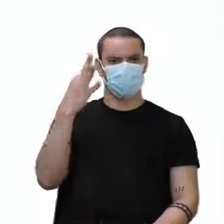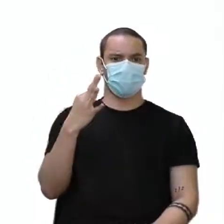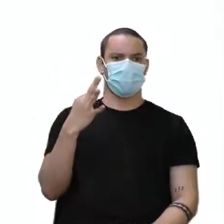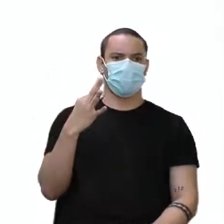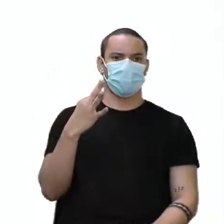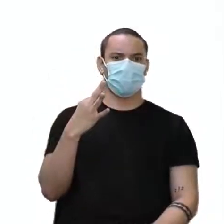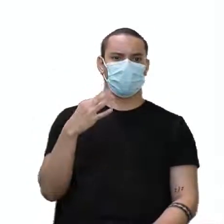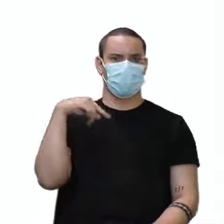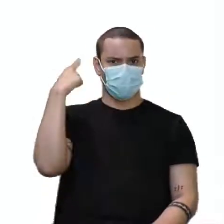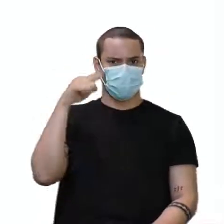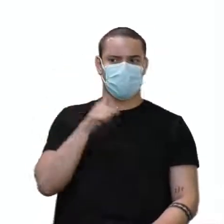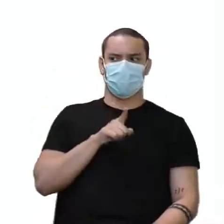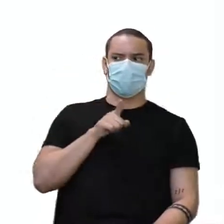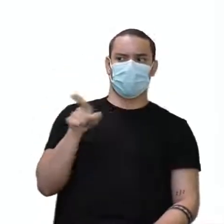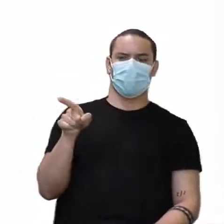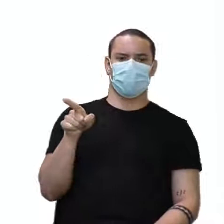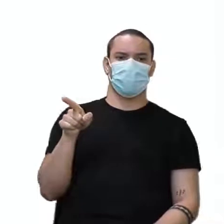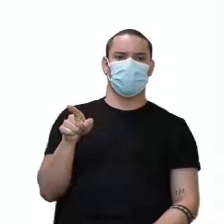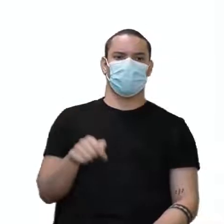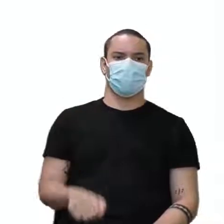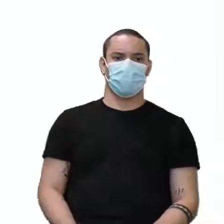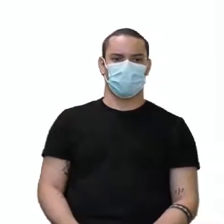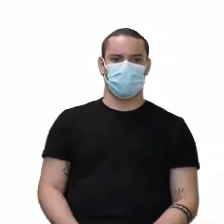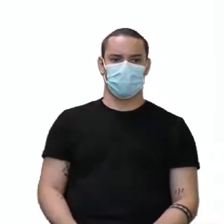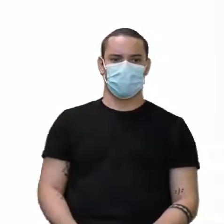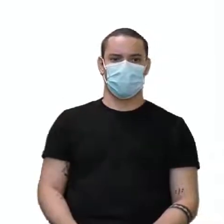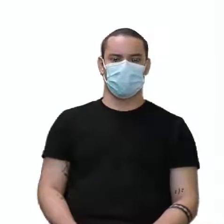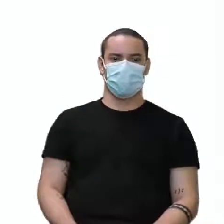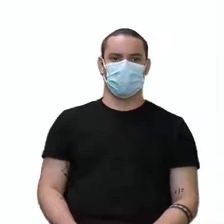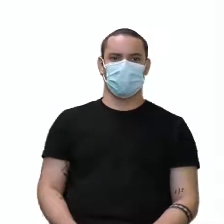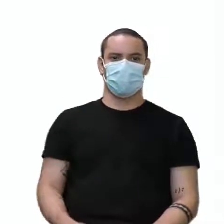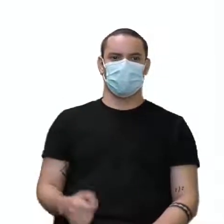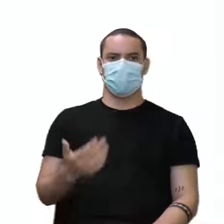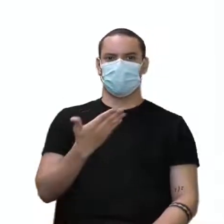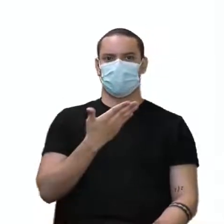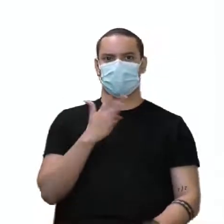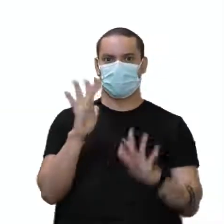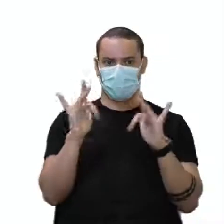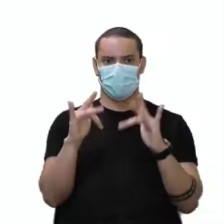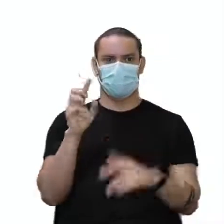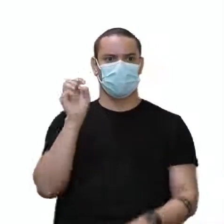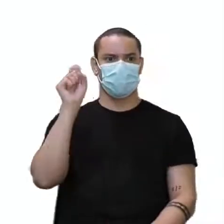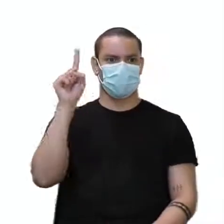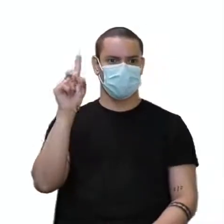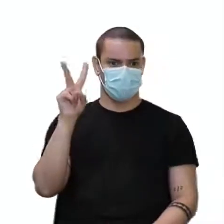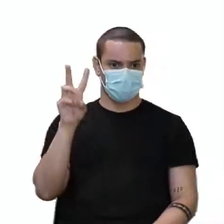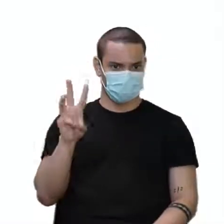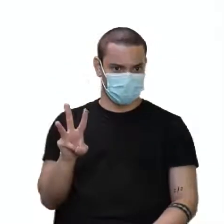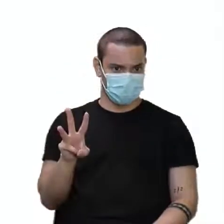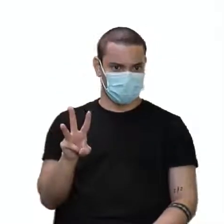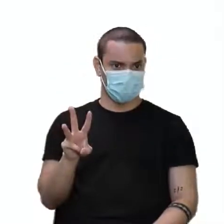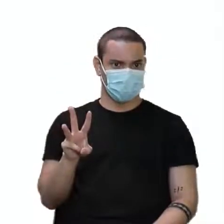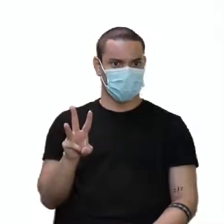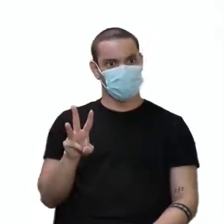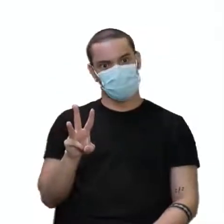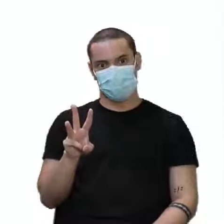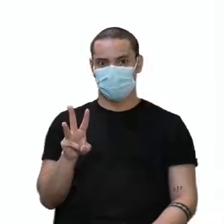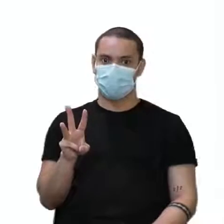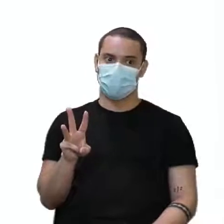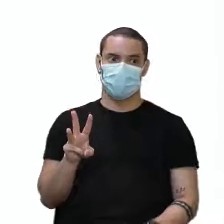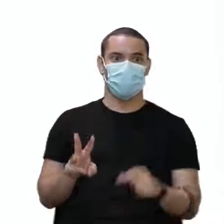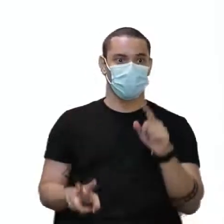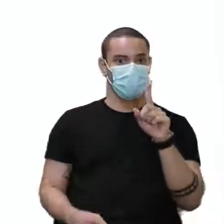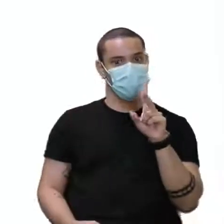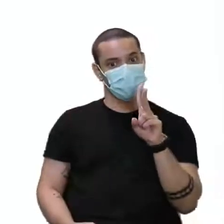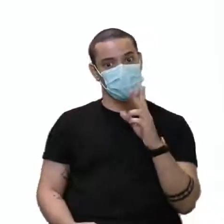o maluco é o amigo. Palavra namorada foi mencionada 3 vezes. Nem sempre quando uma coisa é mencionada 2, ou até